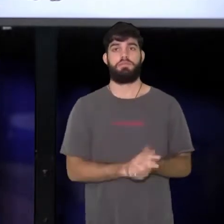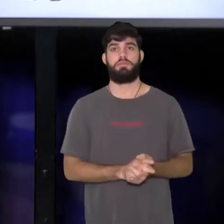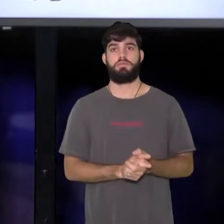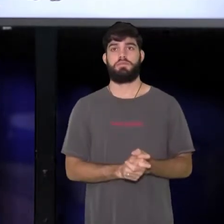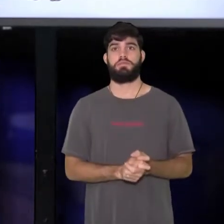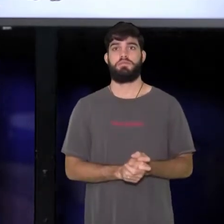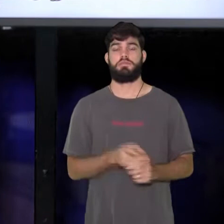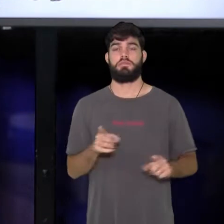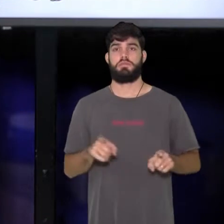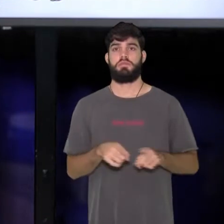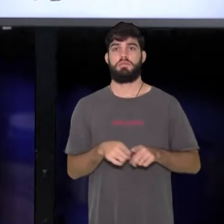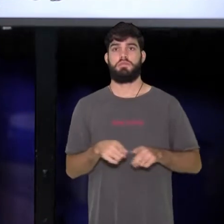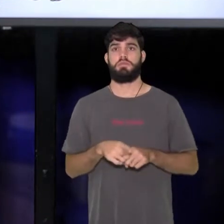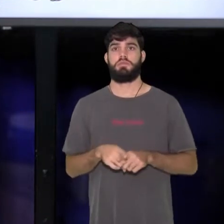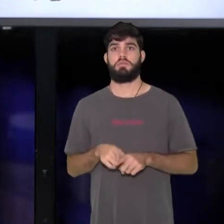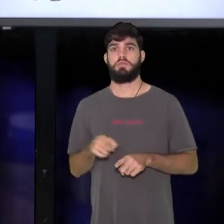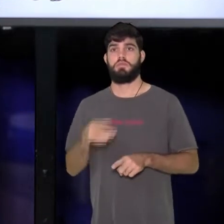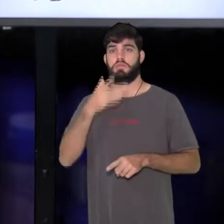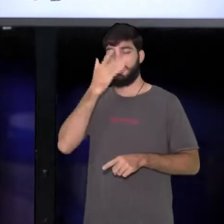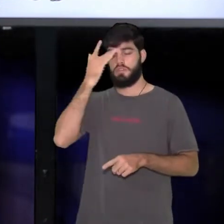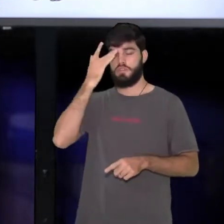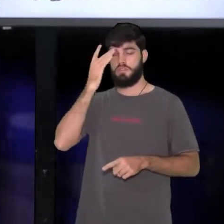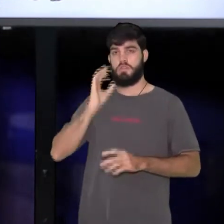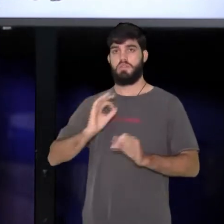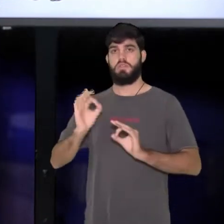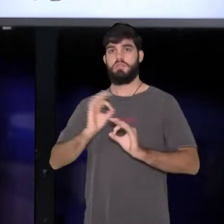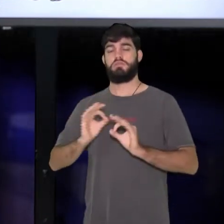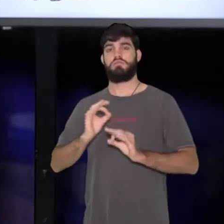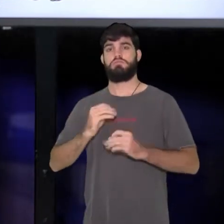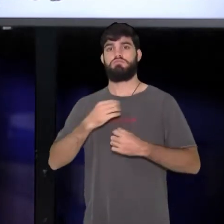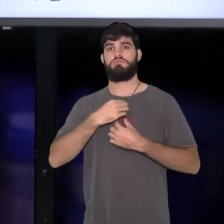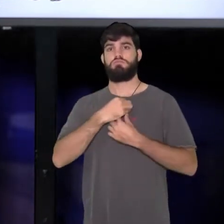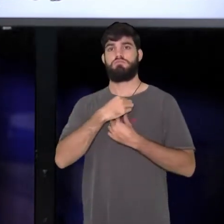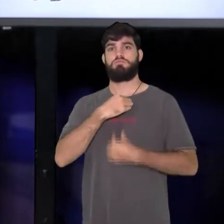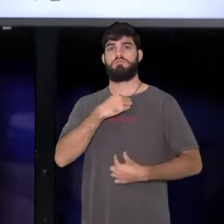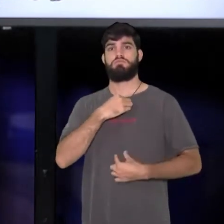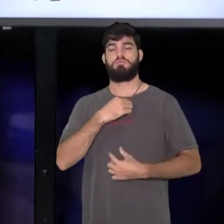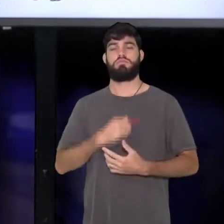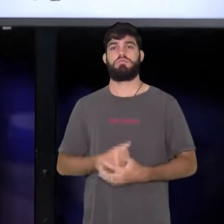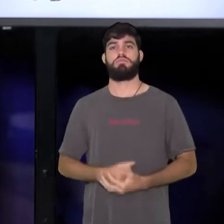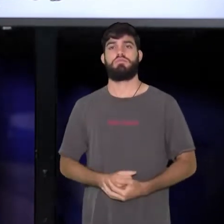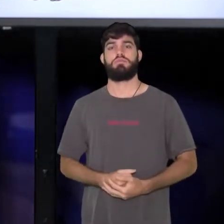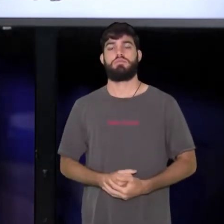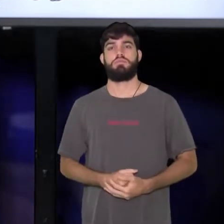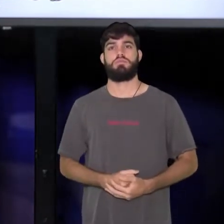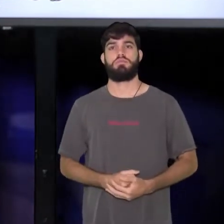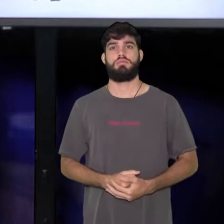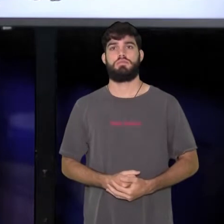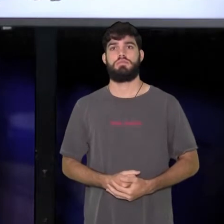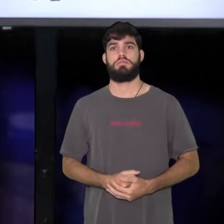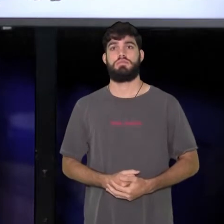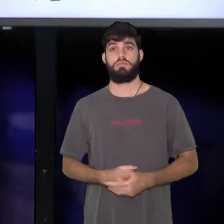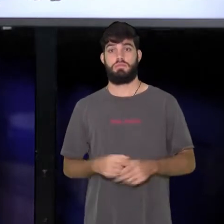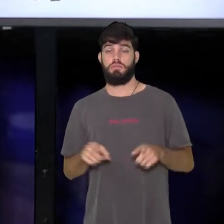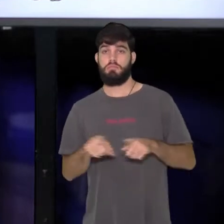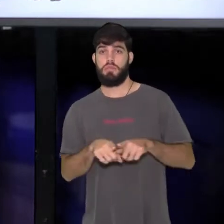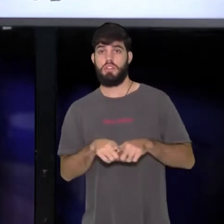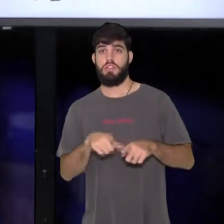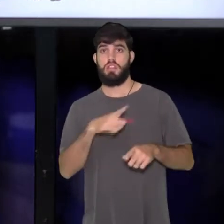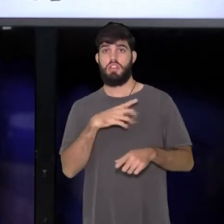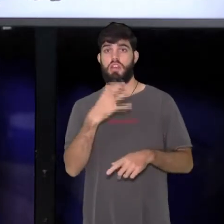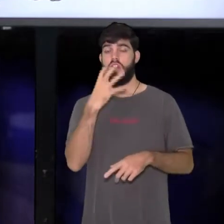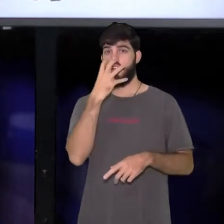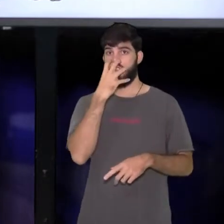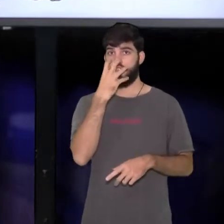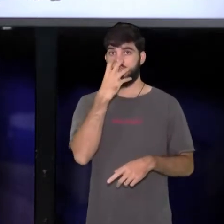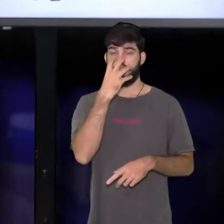cara arrumado, olha, organizado, de terno e gravata. Eu tenho um cachorro. Como é